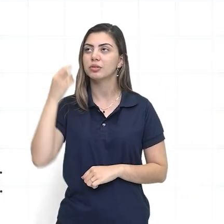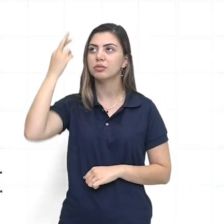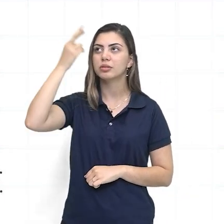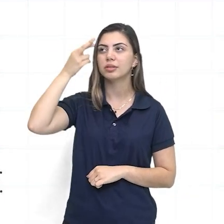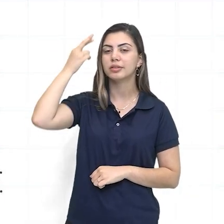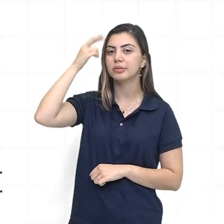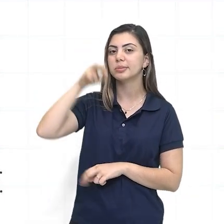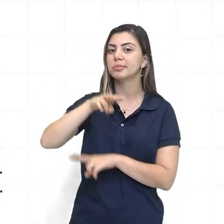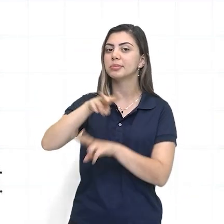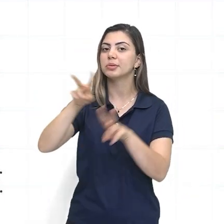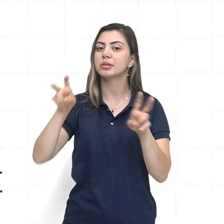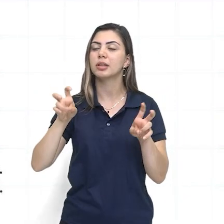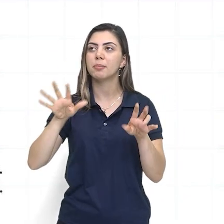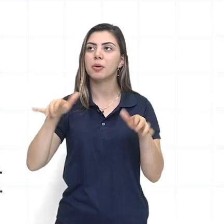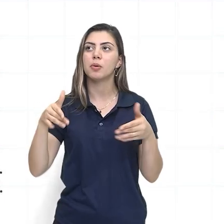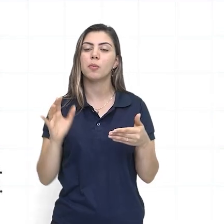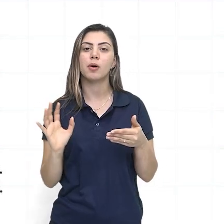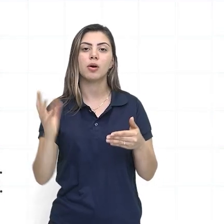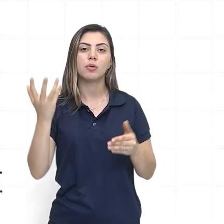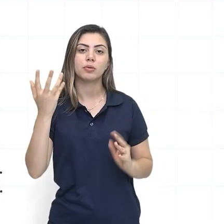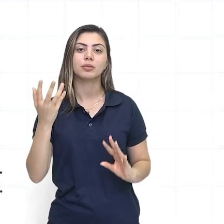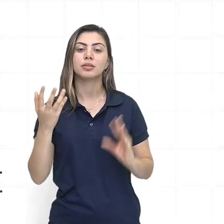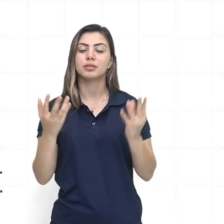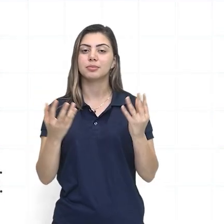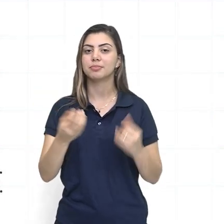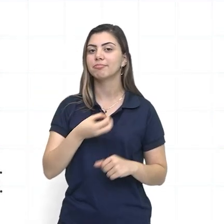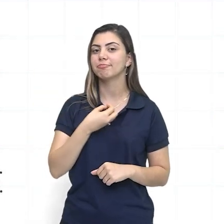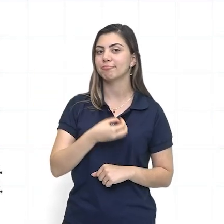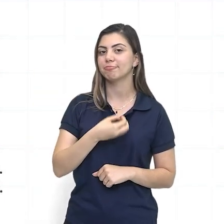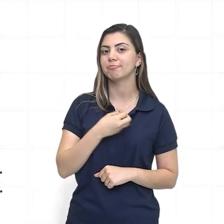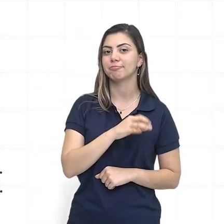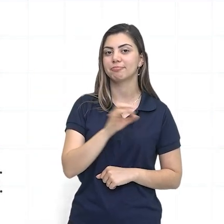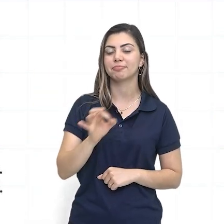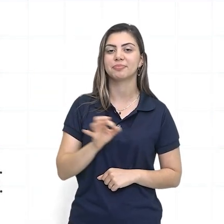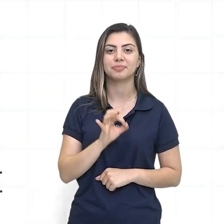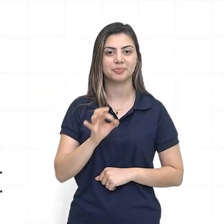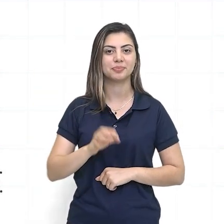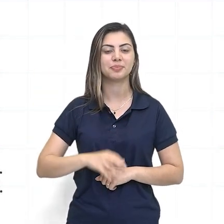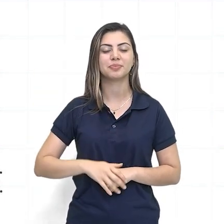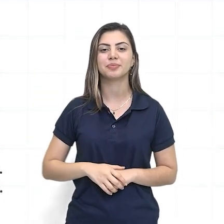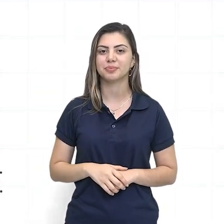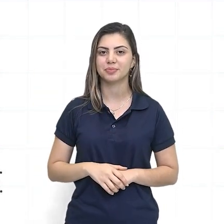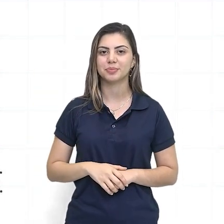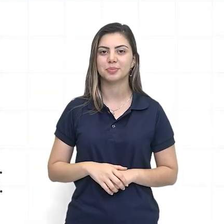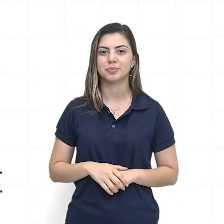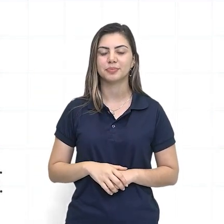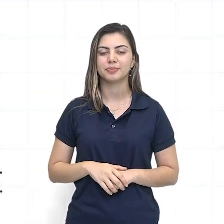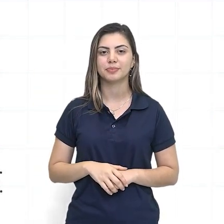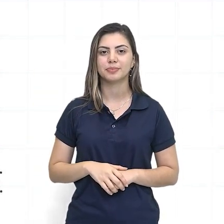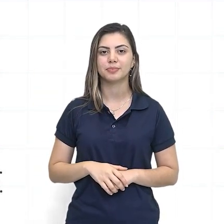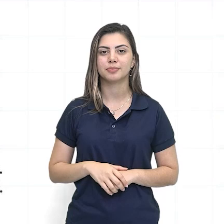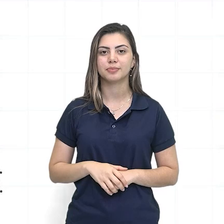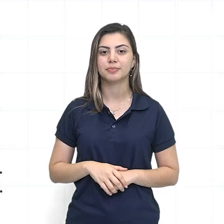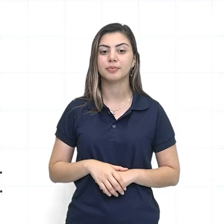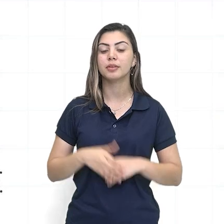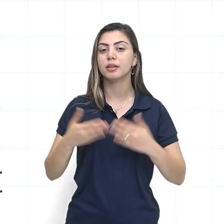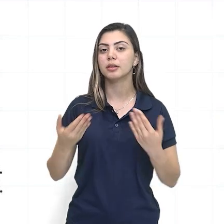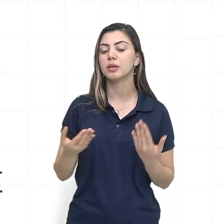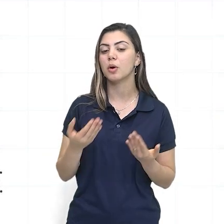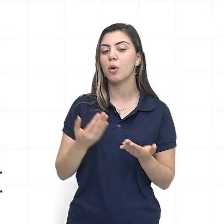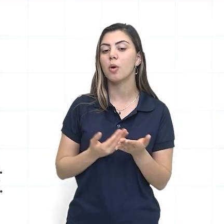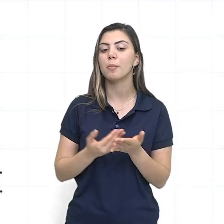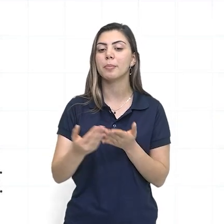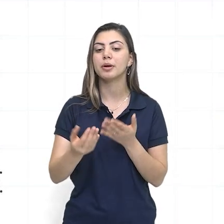a respeito de alguma situação que possa estar envolvidas aí no decorrer da vida. Ele nasce da